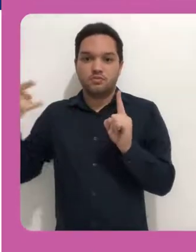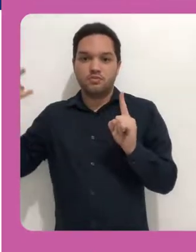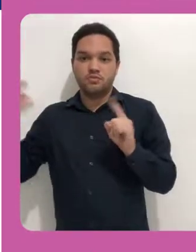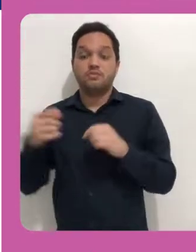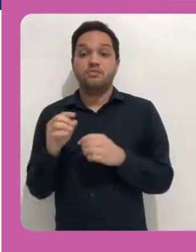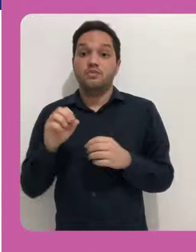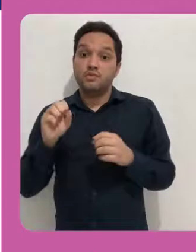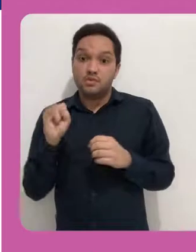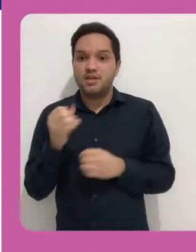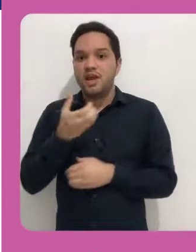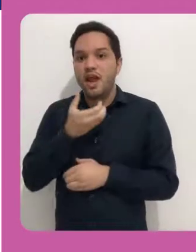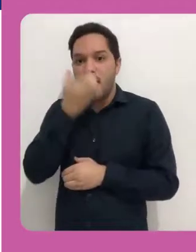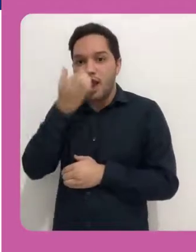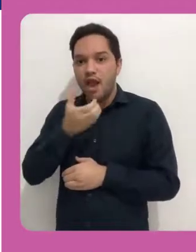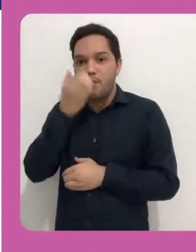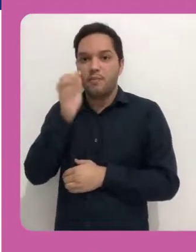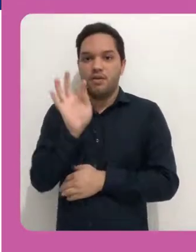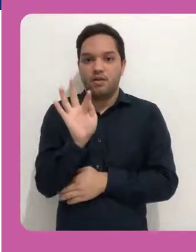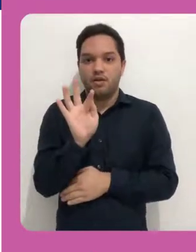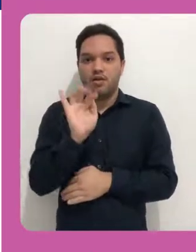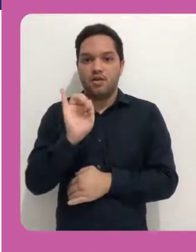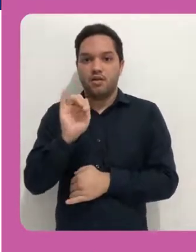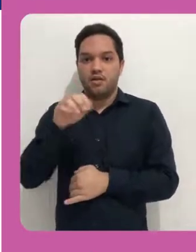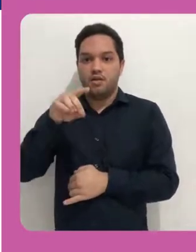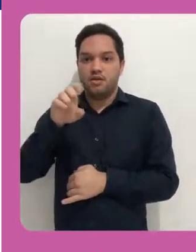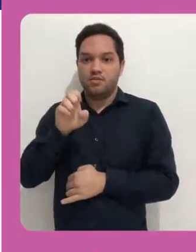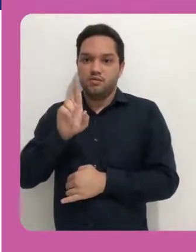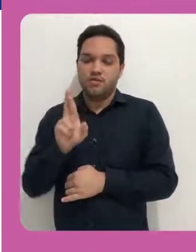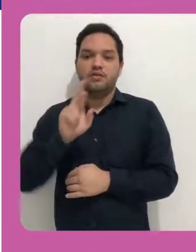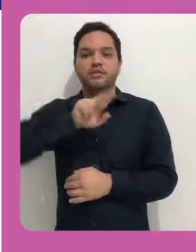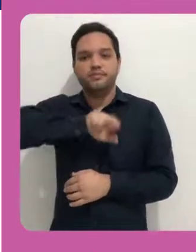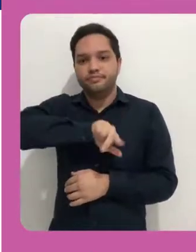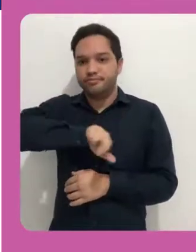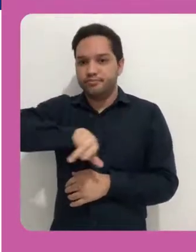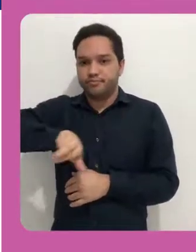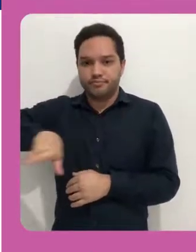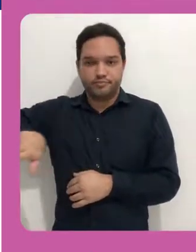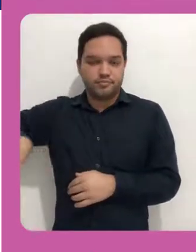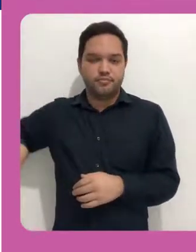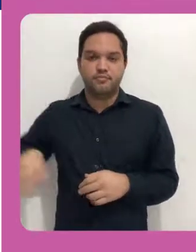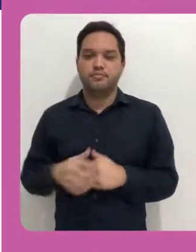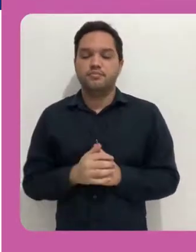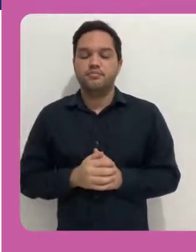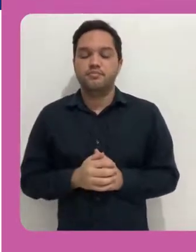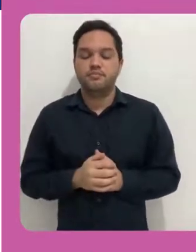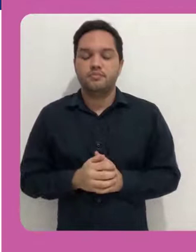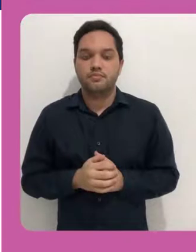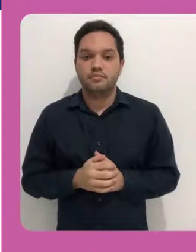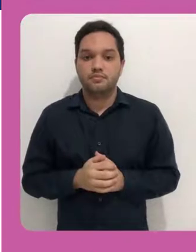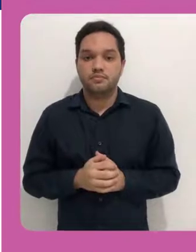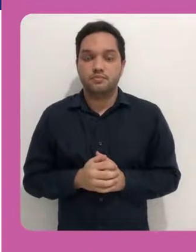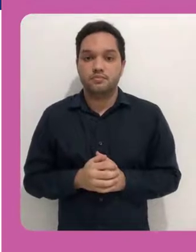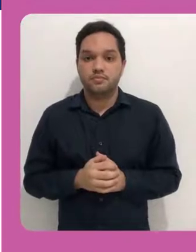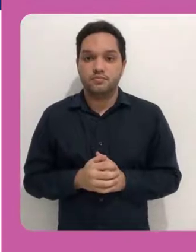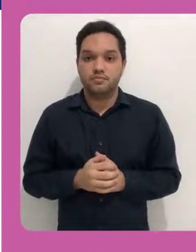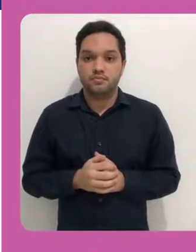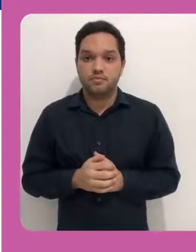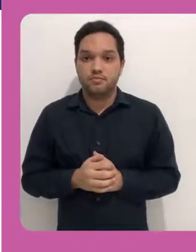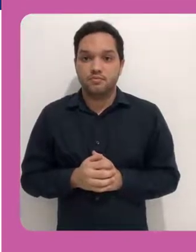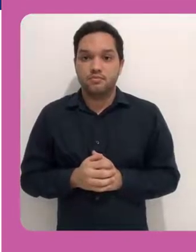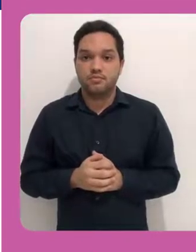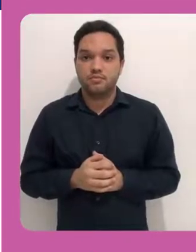entre vários. Bom, a ideia é que você crie a sua pasta com os seus arquivos